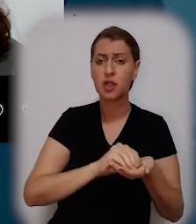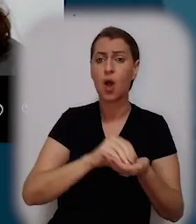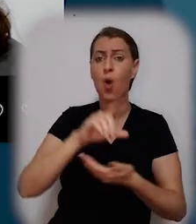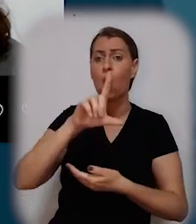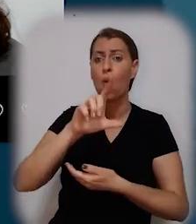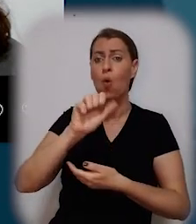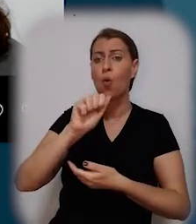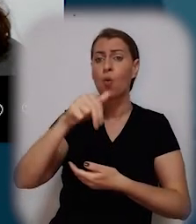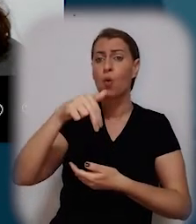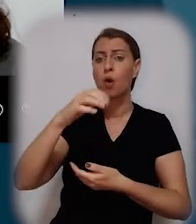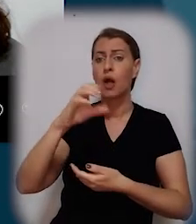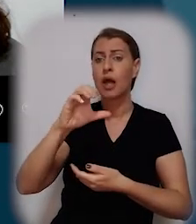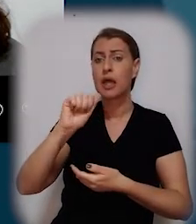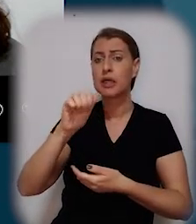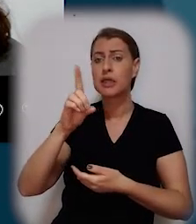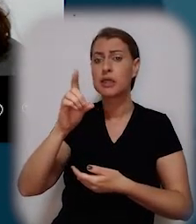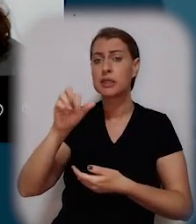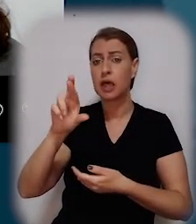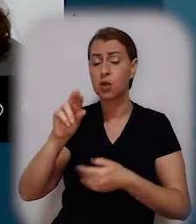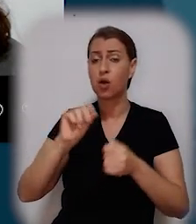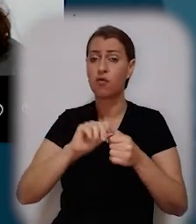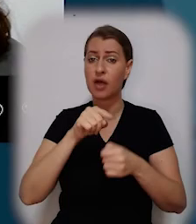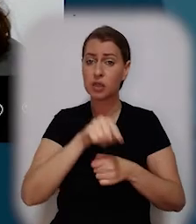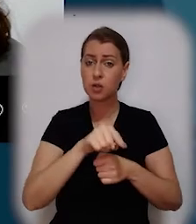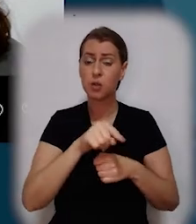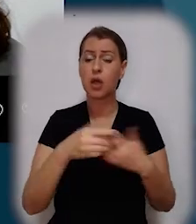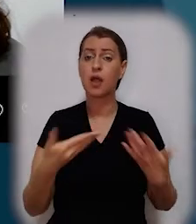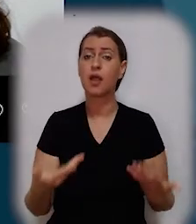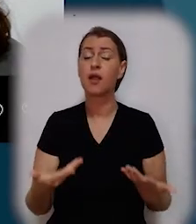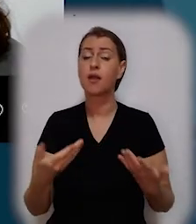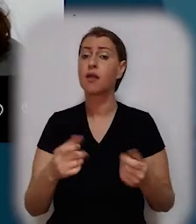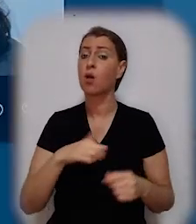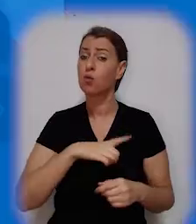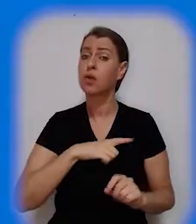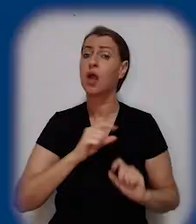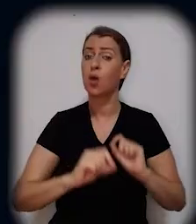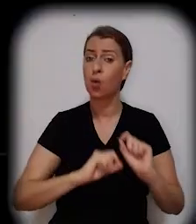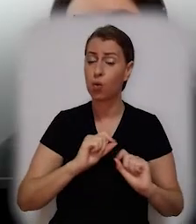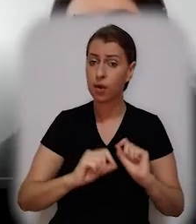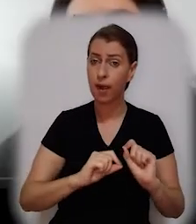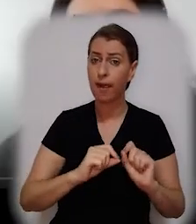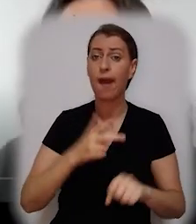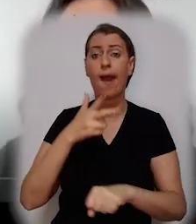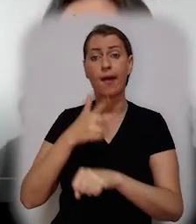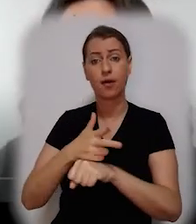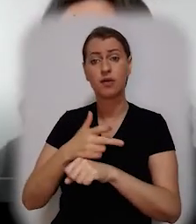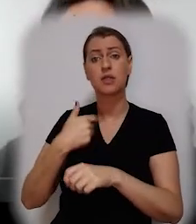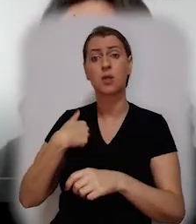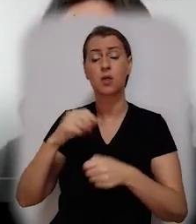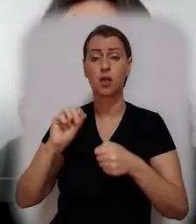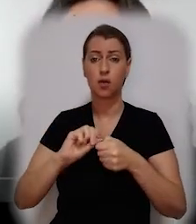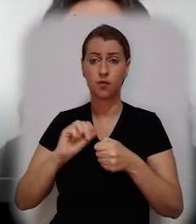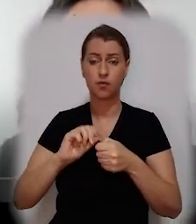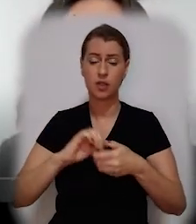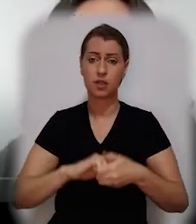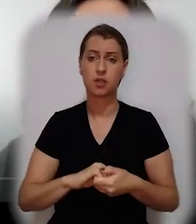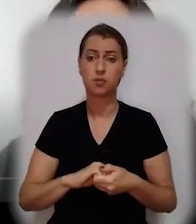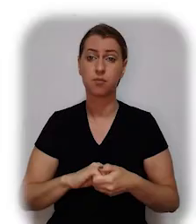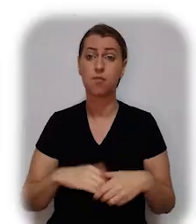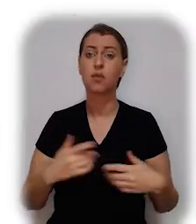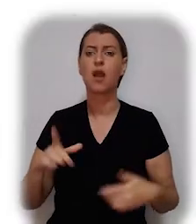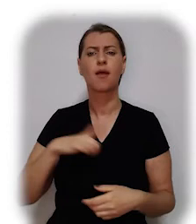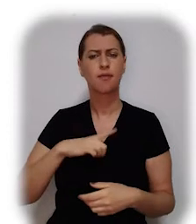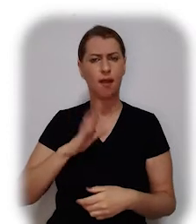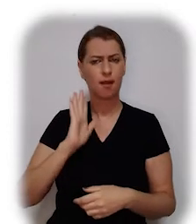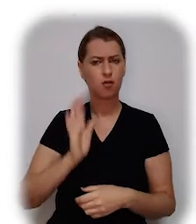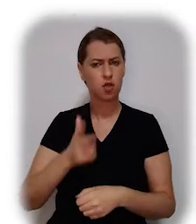ele faz isso aqui, a PowerSoft, e aqui vai estar a gravação que Então, eu fiz, a gravação. tá? Aí